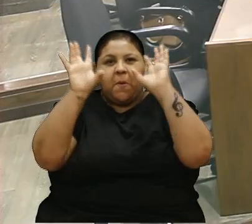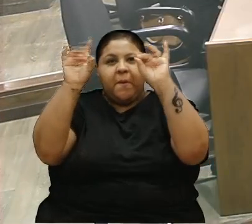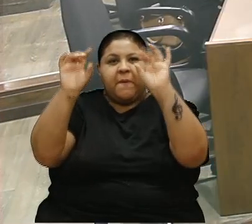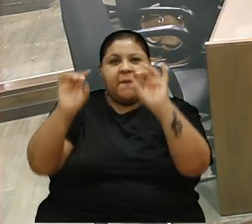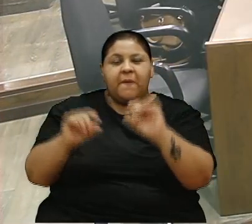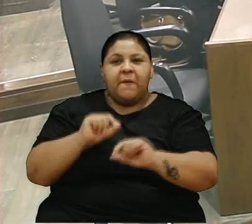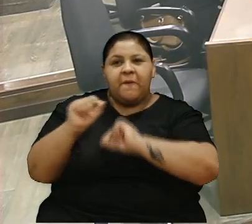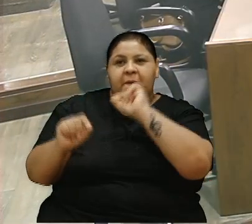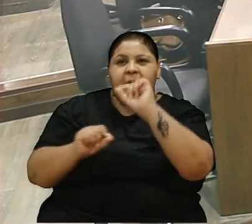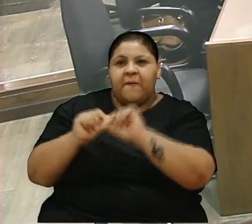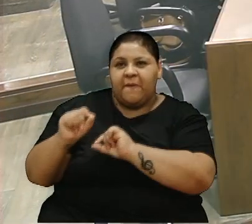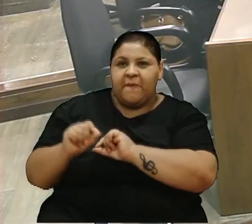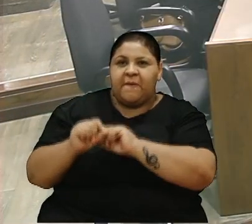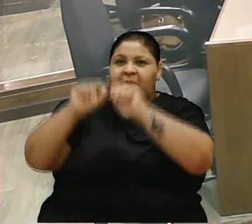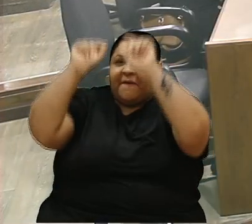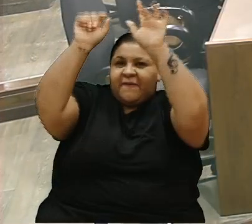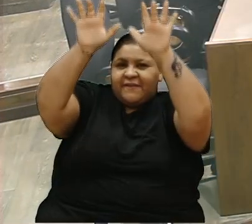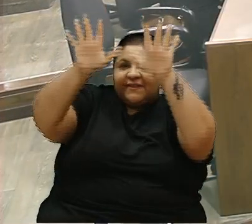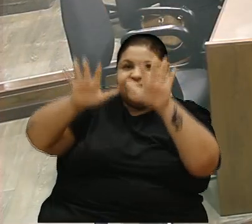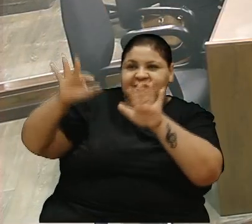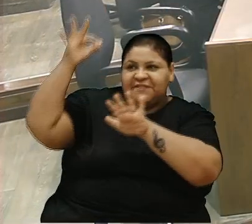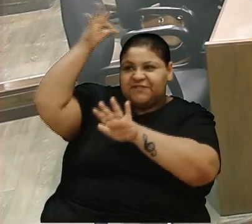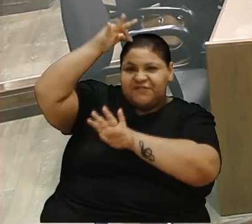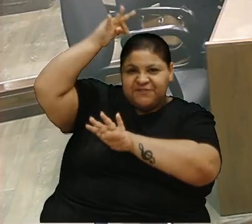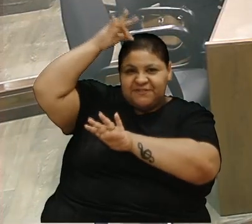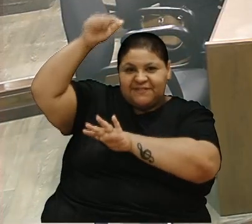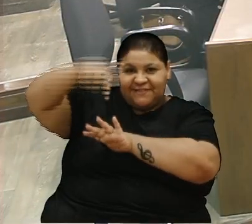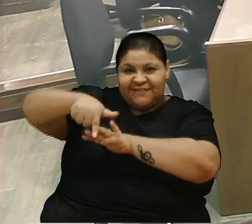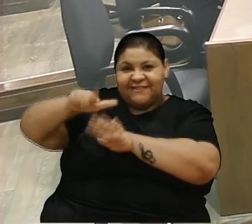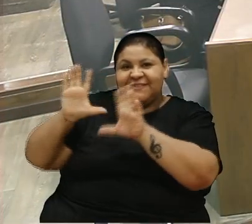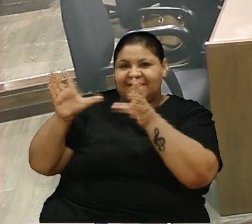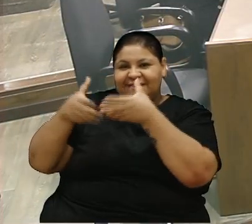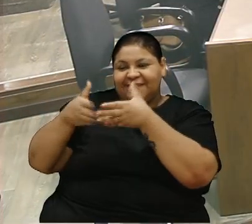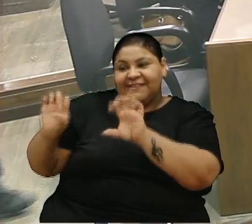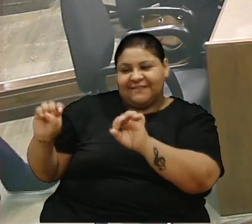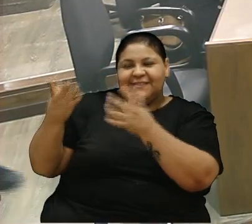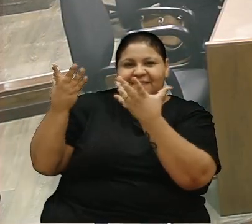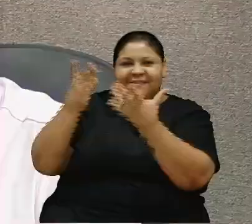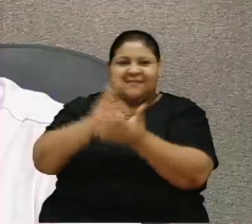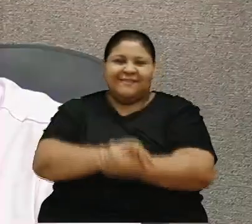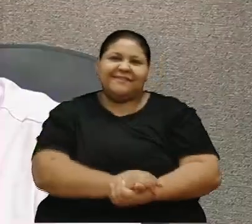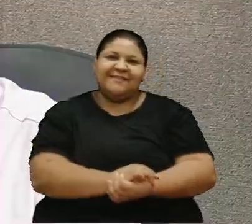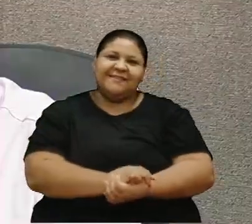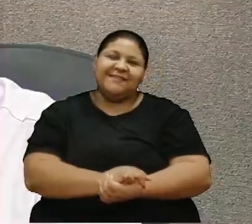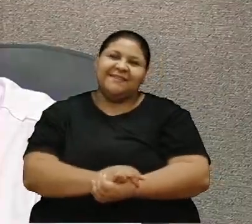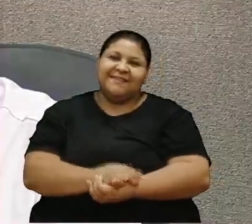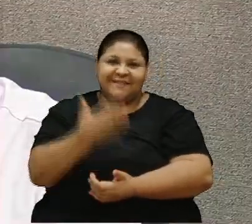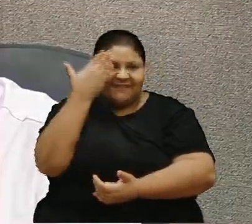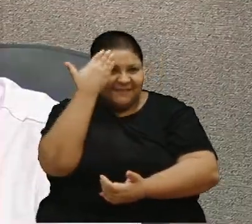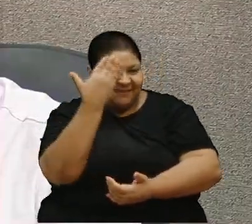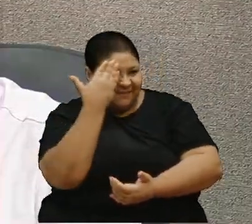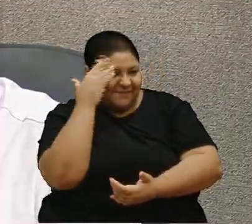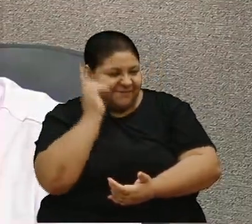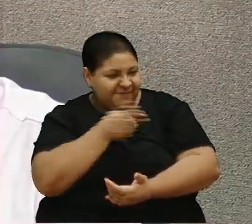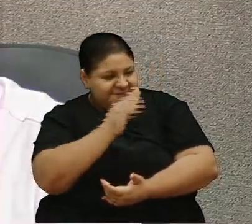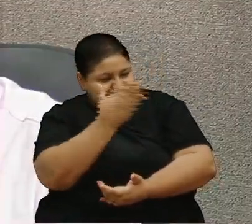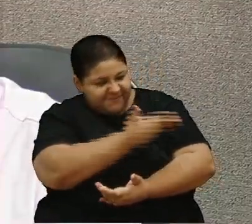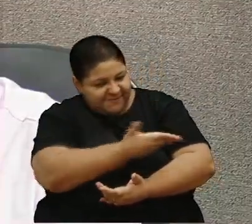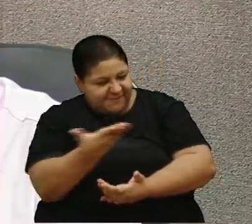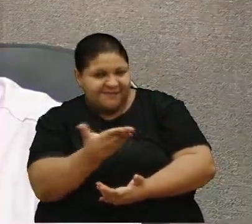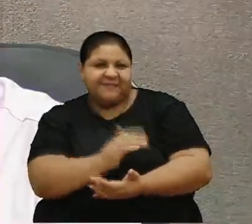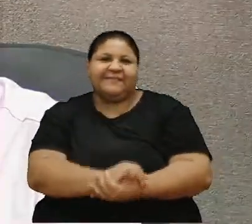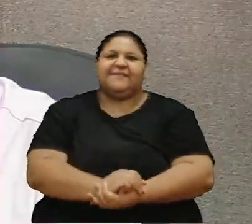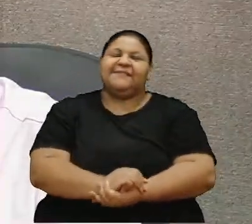a quem nos traz as bênçãos do Divino aqui nessa turma da Festa dos Festeiros. do Divino de Vila Seca. Muito obrigada sempre por estarem